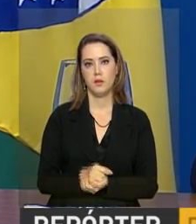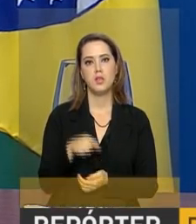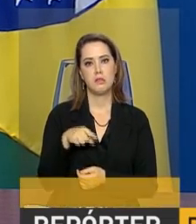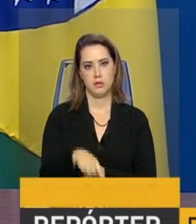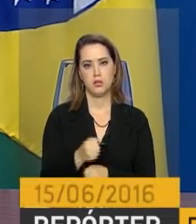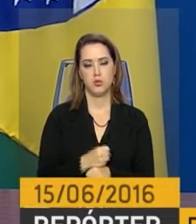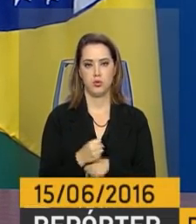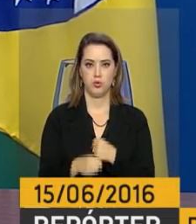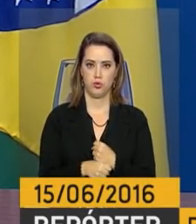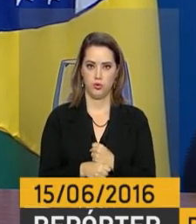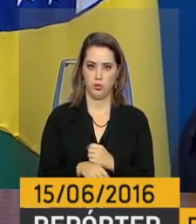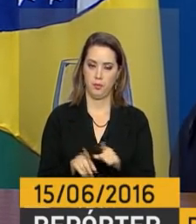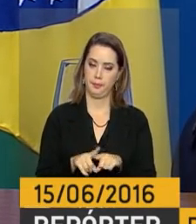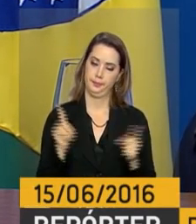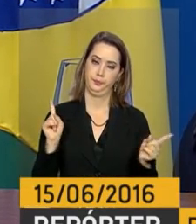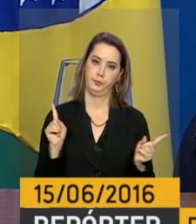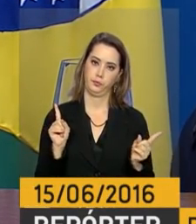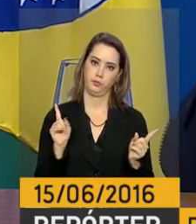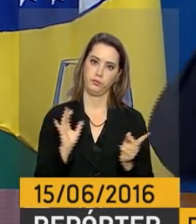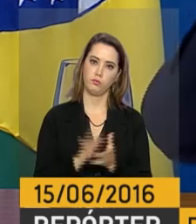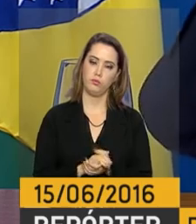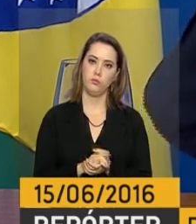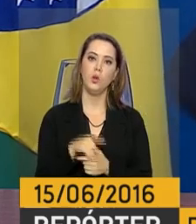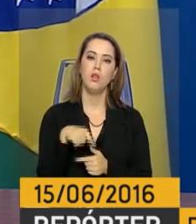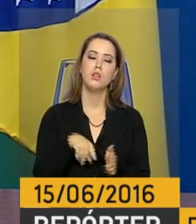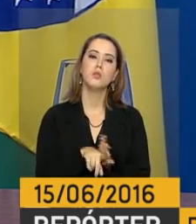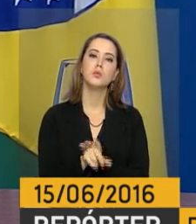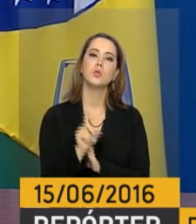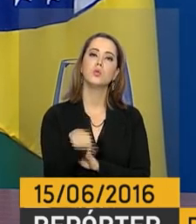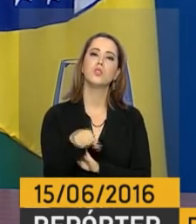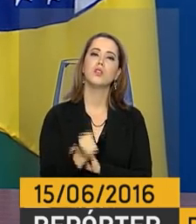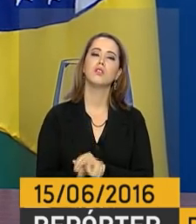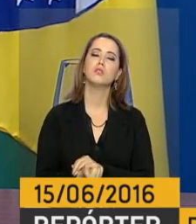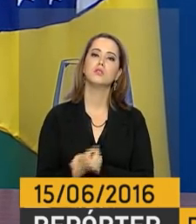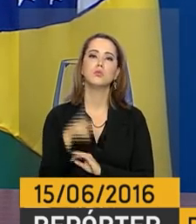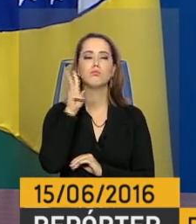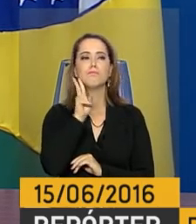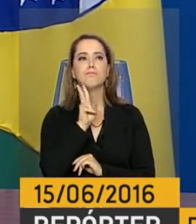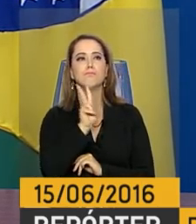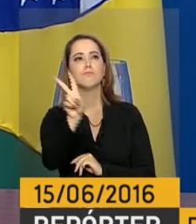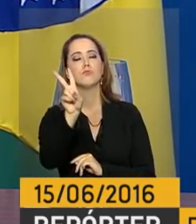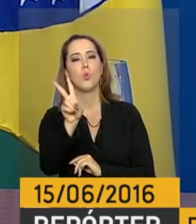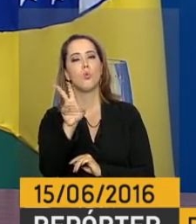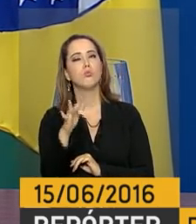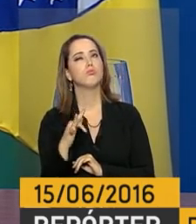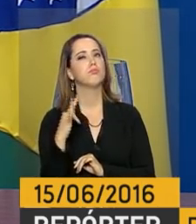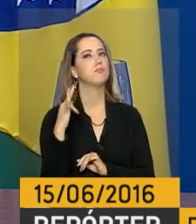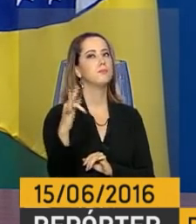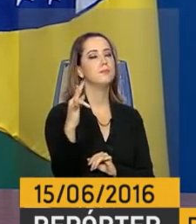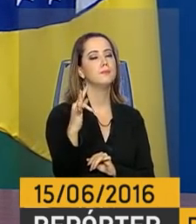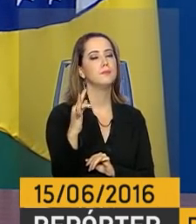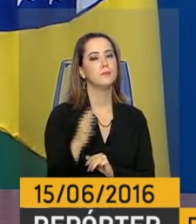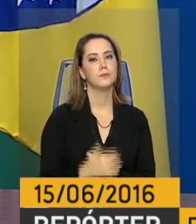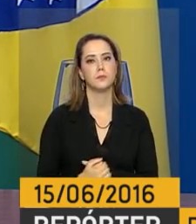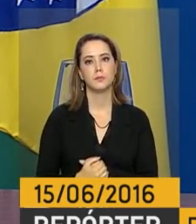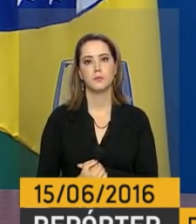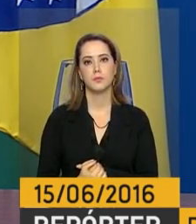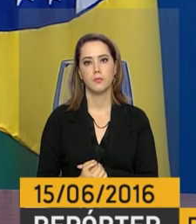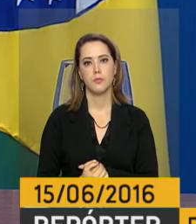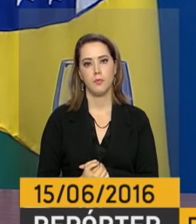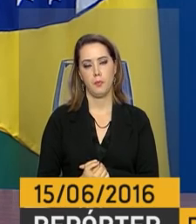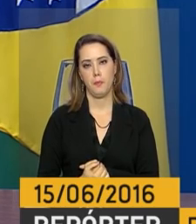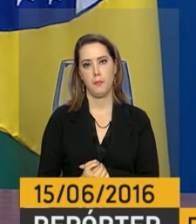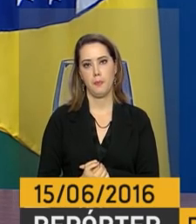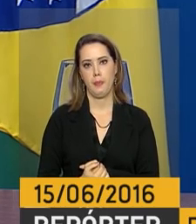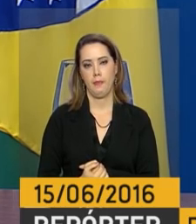neste ano. Agora, a pergunta é, olhando nos anos seguintes, eh,